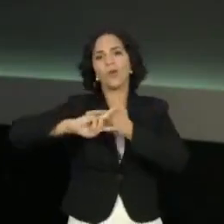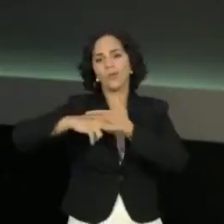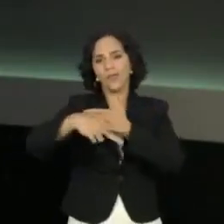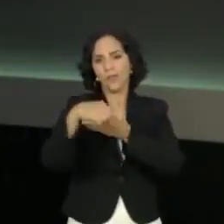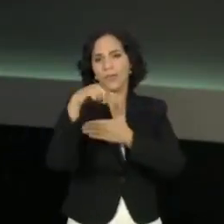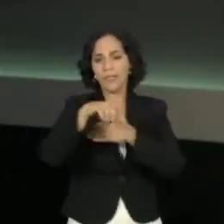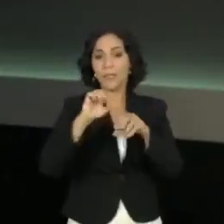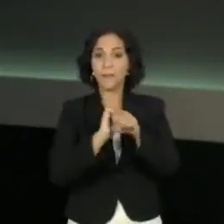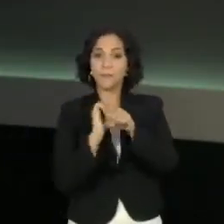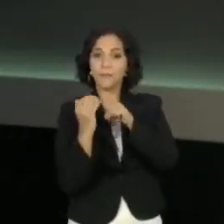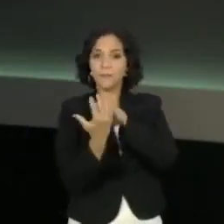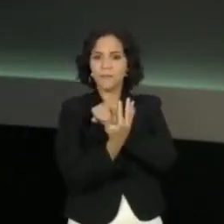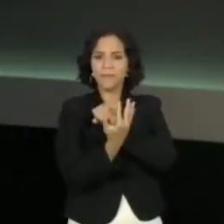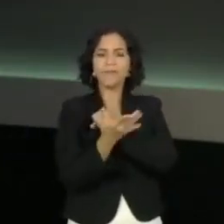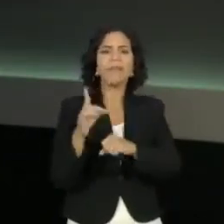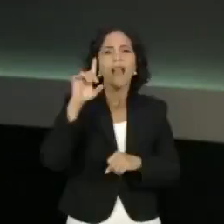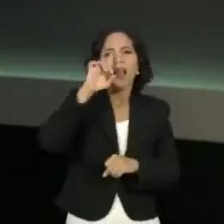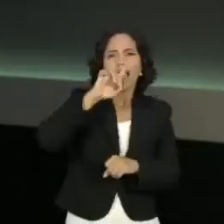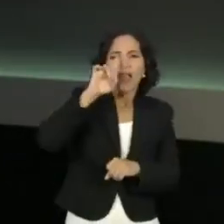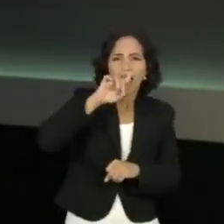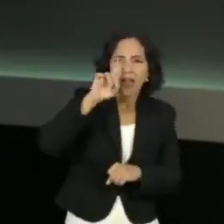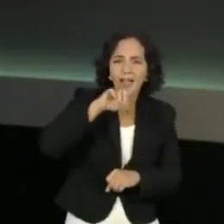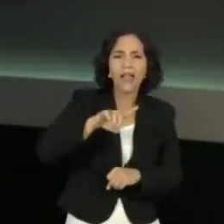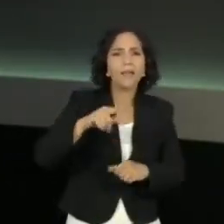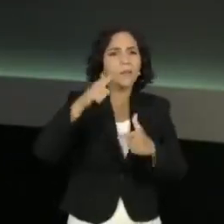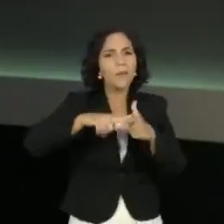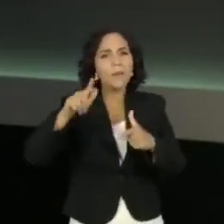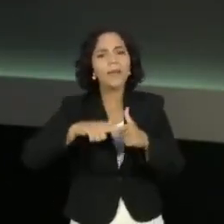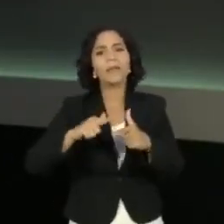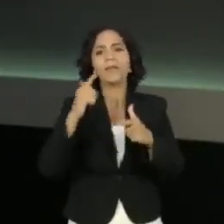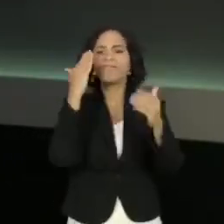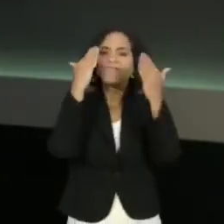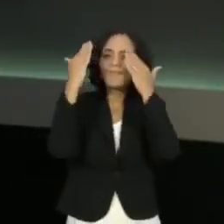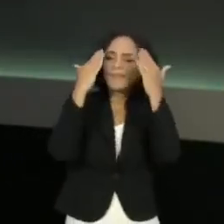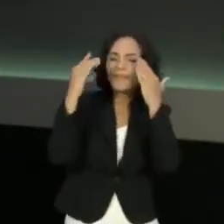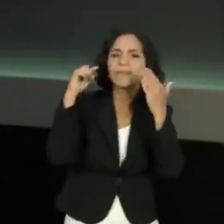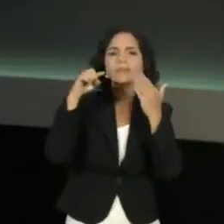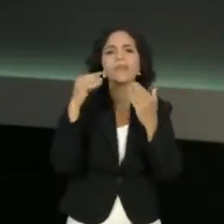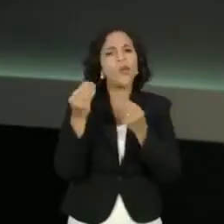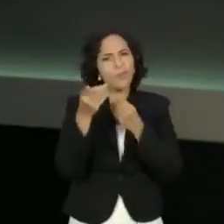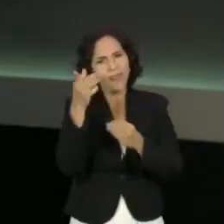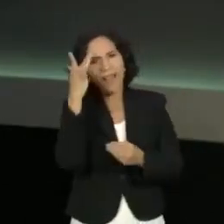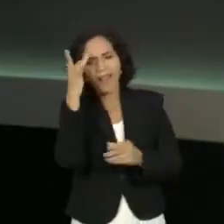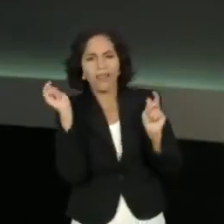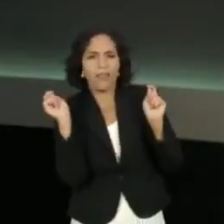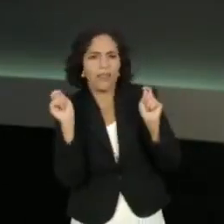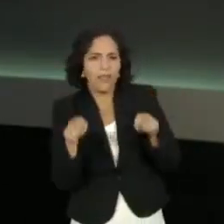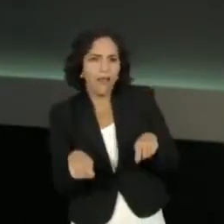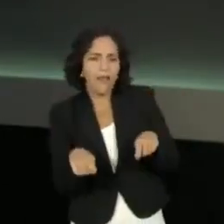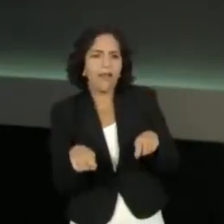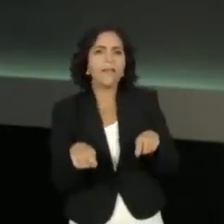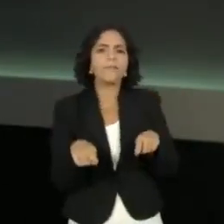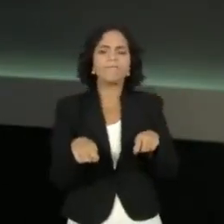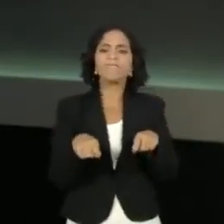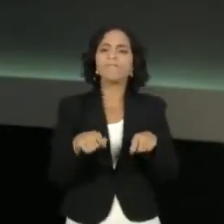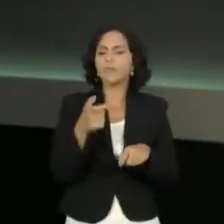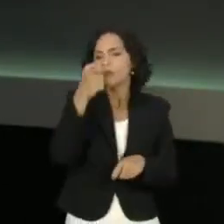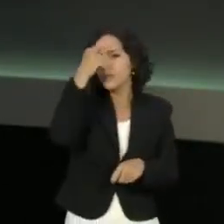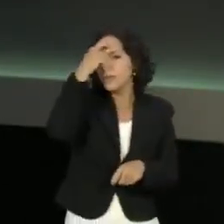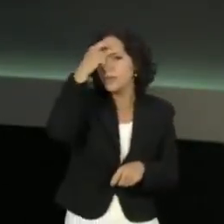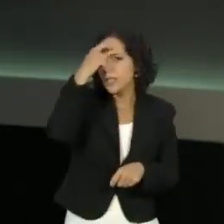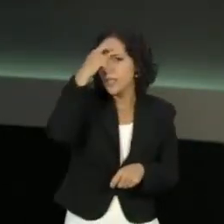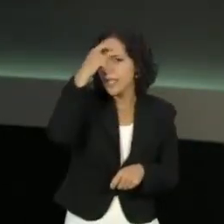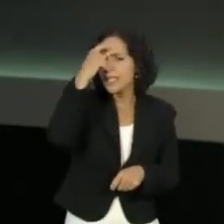No meio de tanta vulnerabilidade, de tantos problemas da saúde mental, você acha que é possível tomar